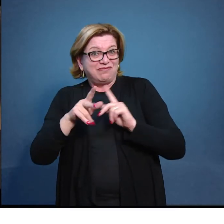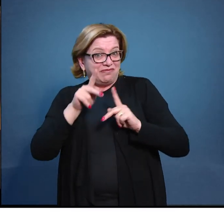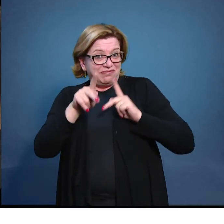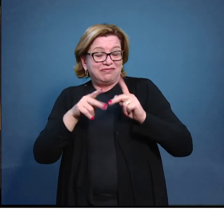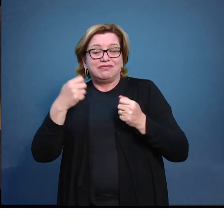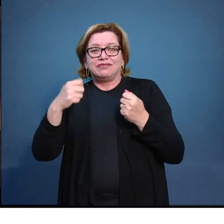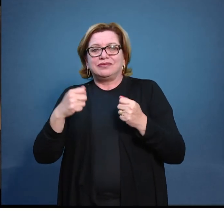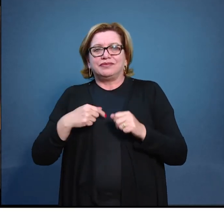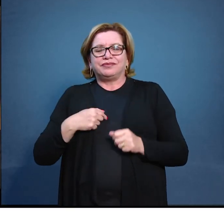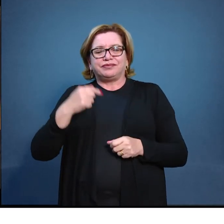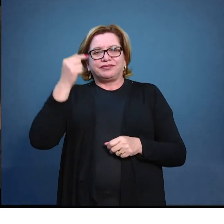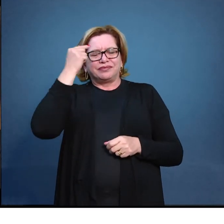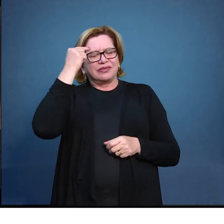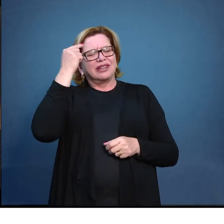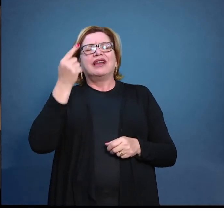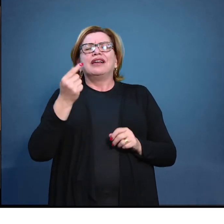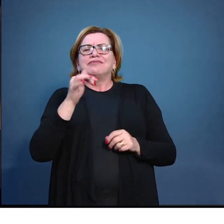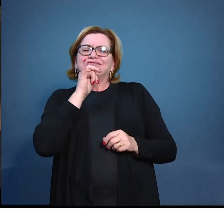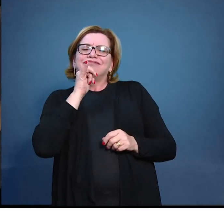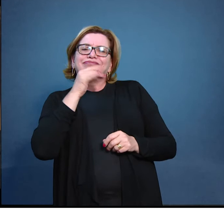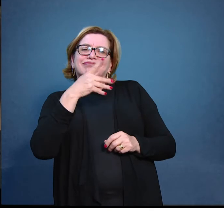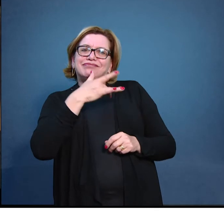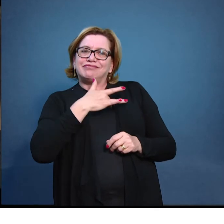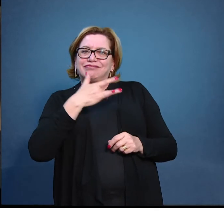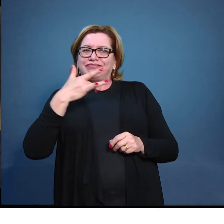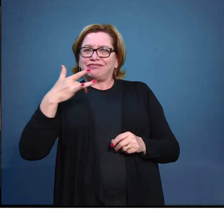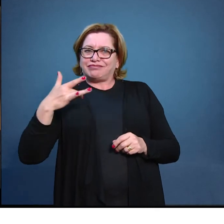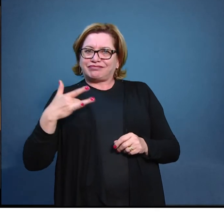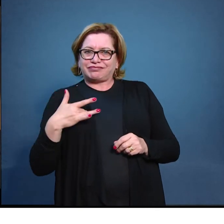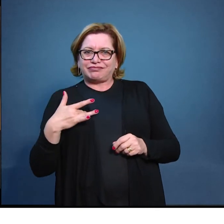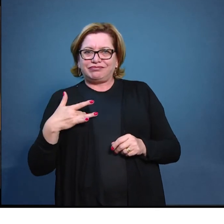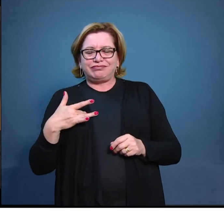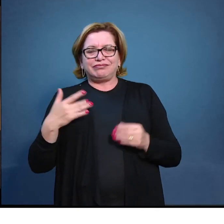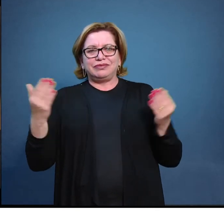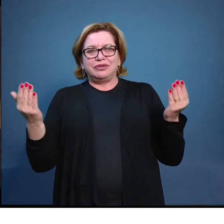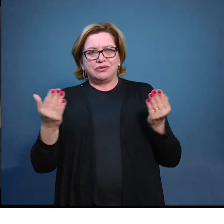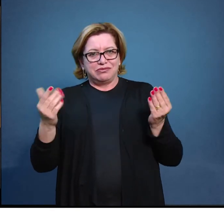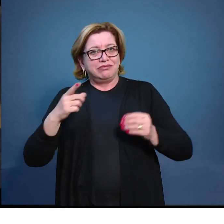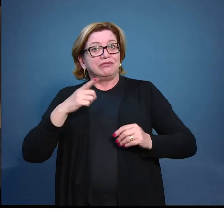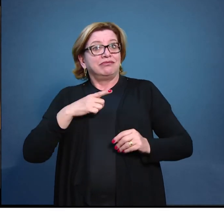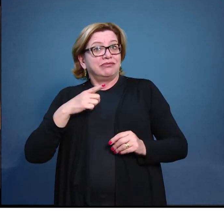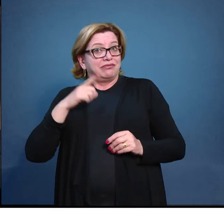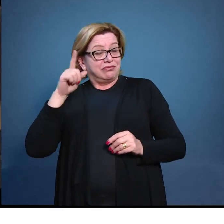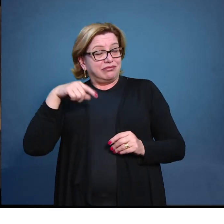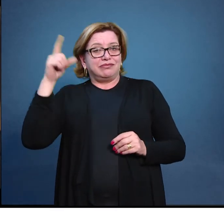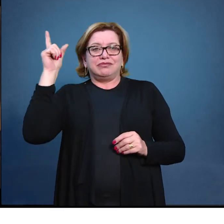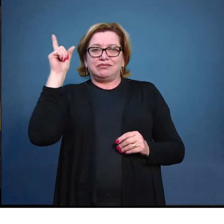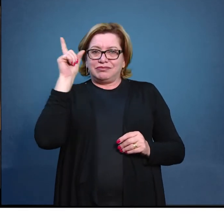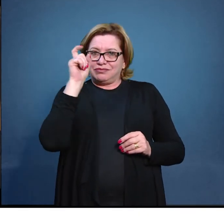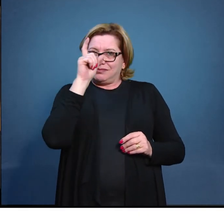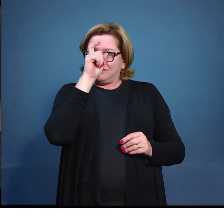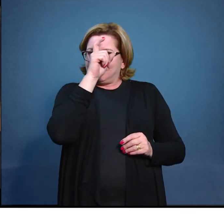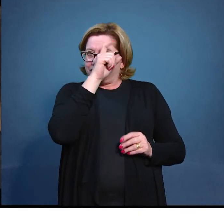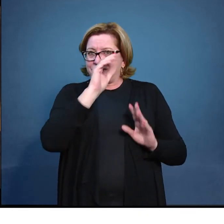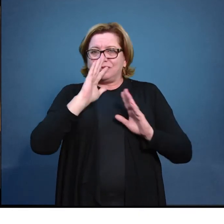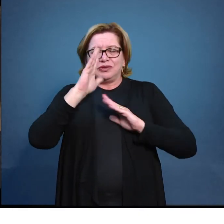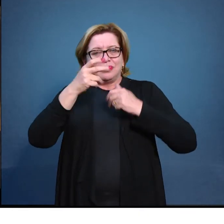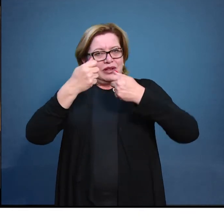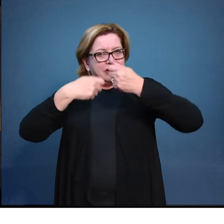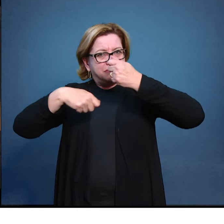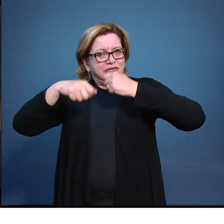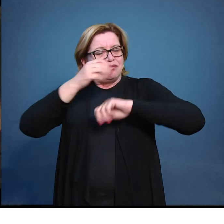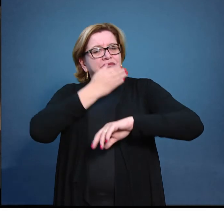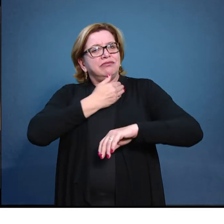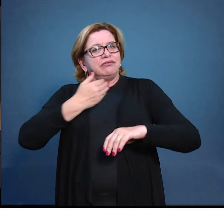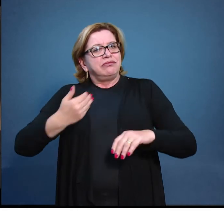população. Vamos pensar a saúde. Hoje nós temos uma grande dificuldade para todo gestor público, é a